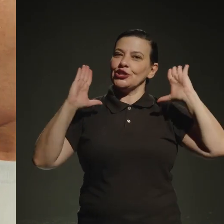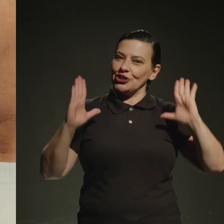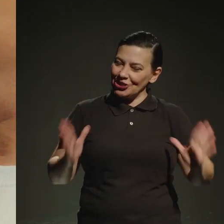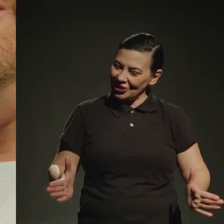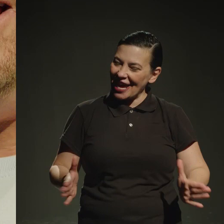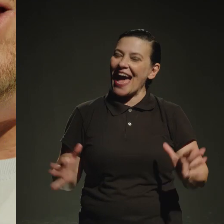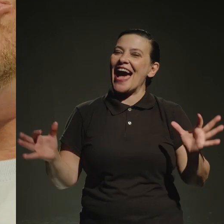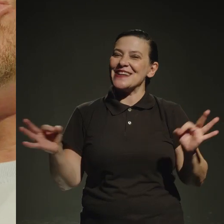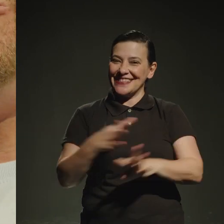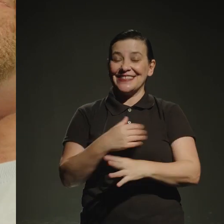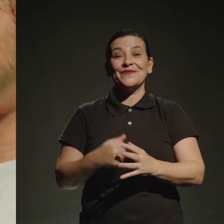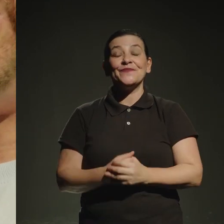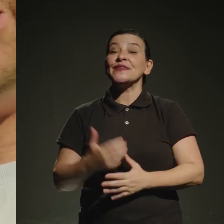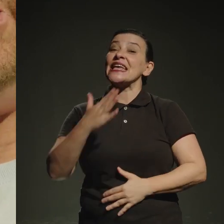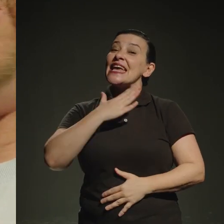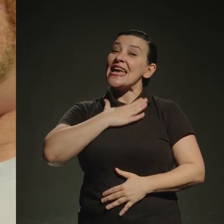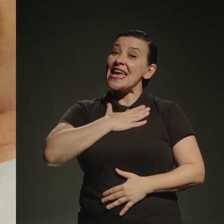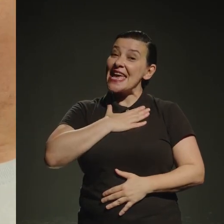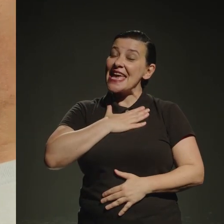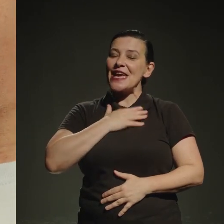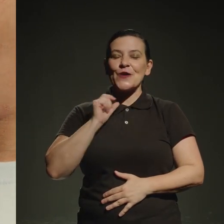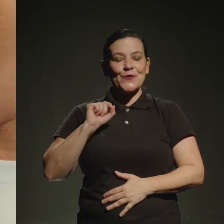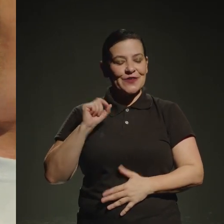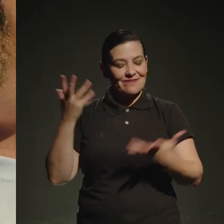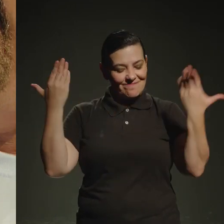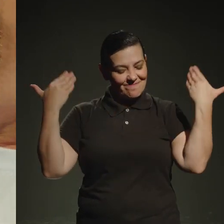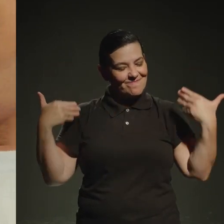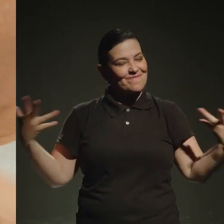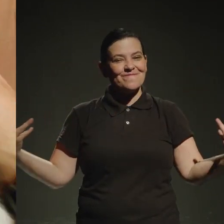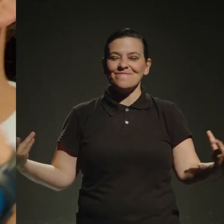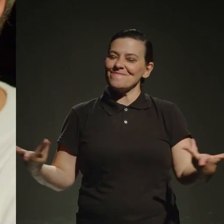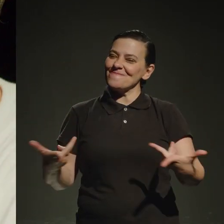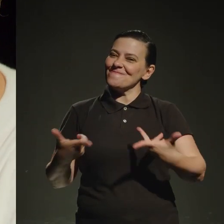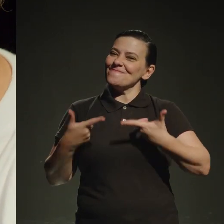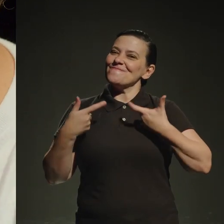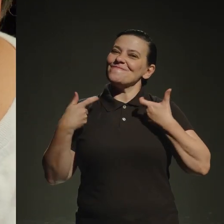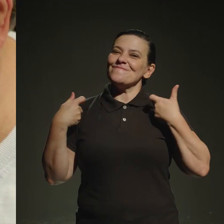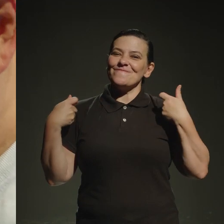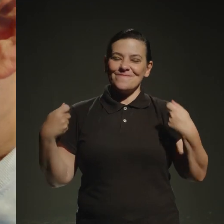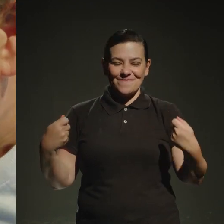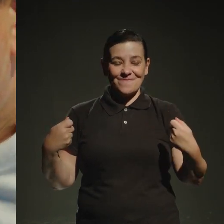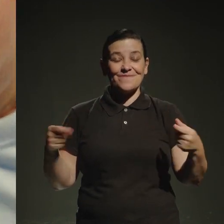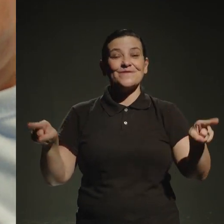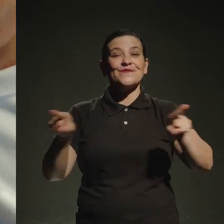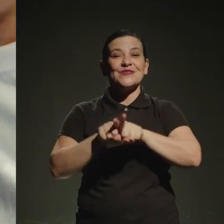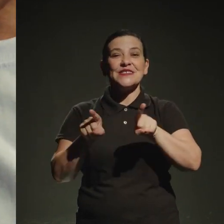a contento. Eu sou maravilhoso. Deponho, pois, minha